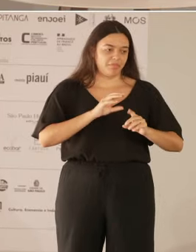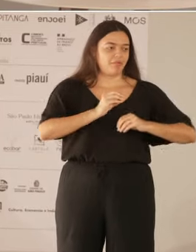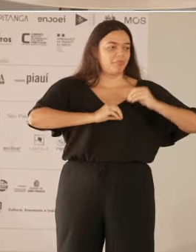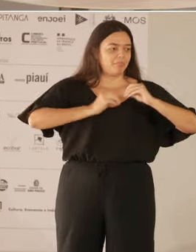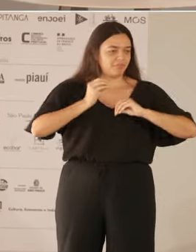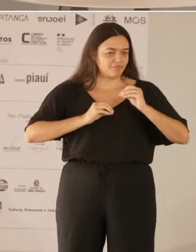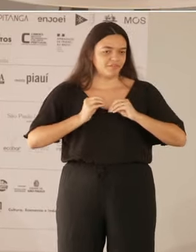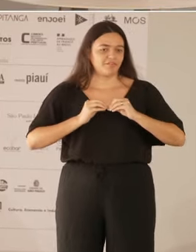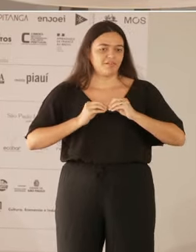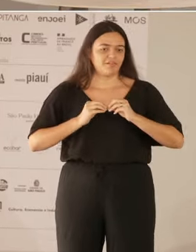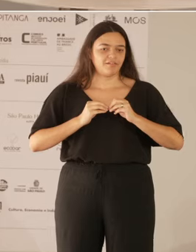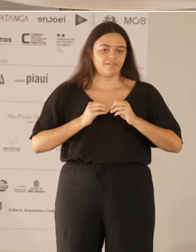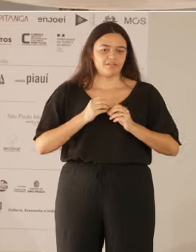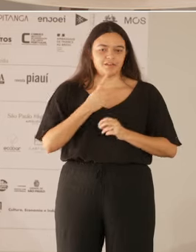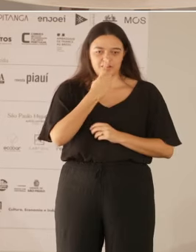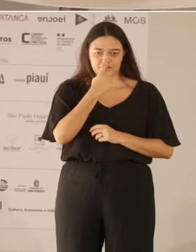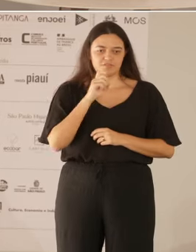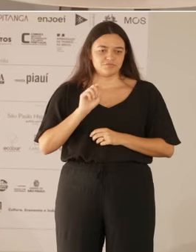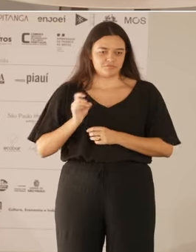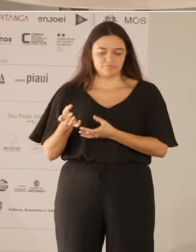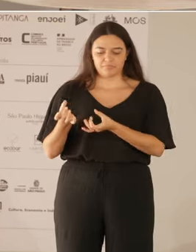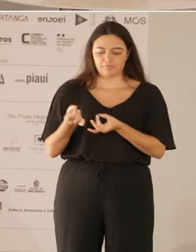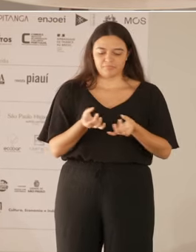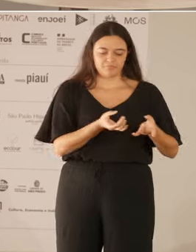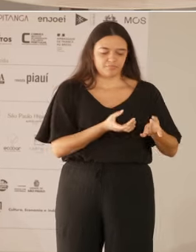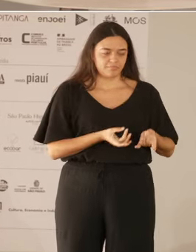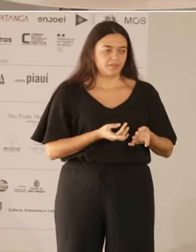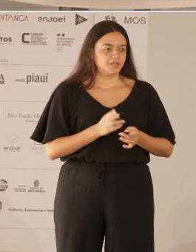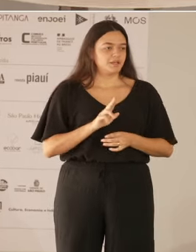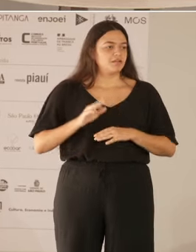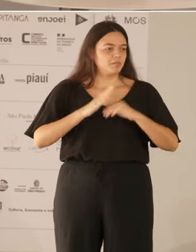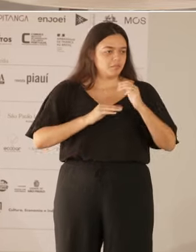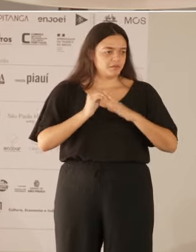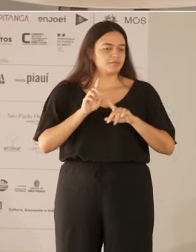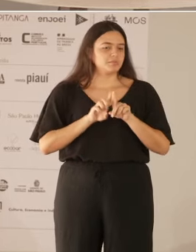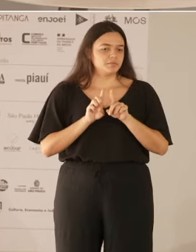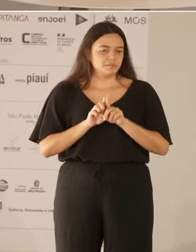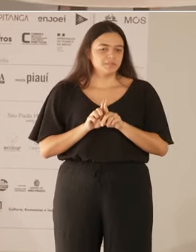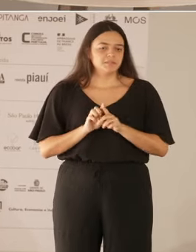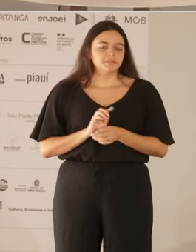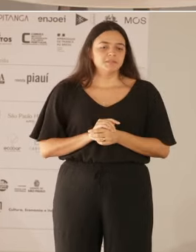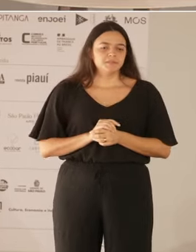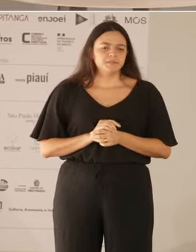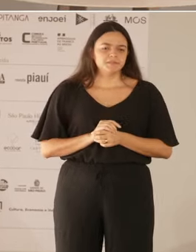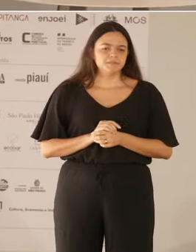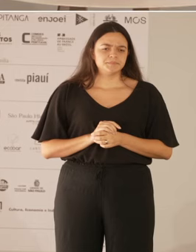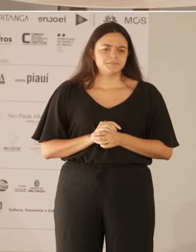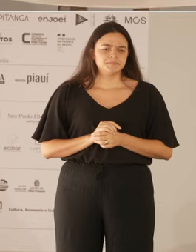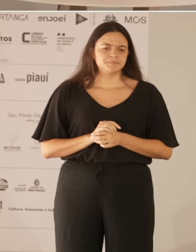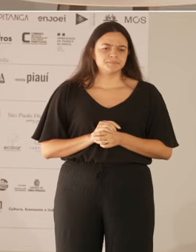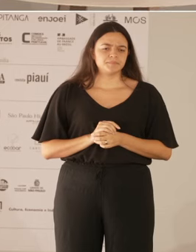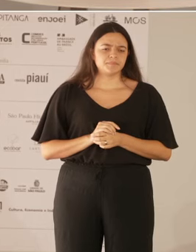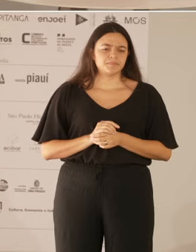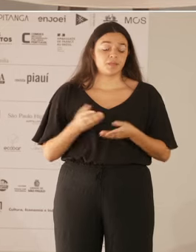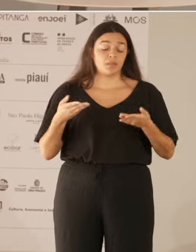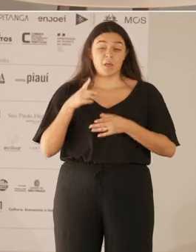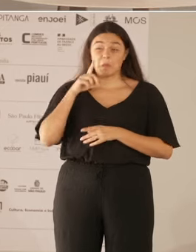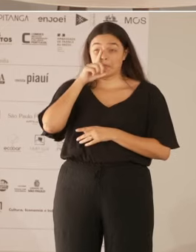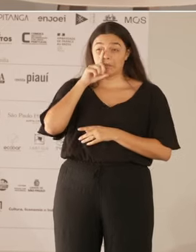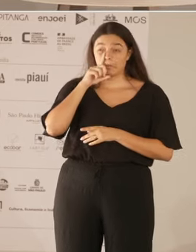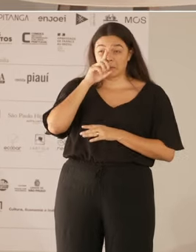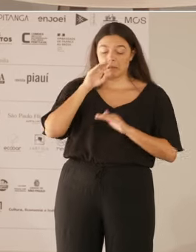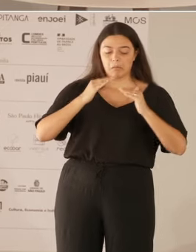radioativos, enfim, a gente está modificando o próprio planeta com as nossas atividades e estamos nos arriscando a sair desse equilíbrio, desse